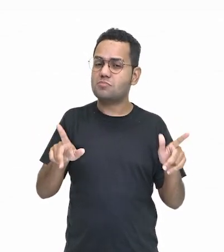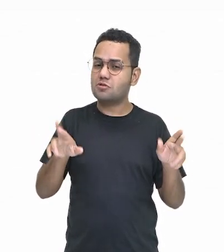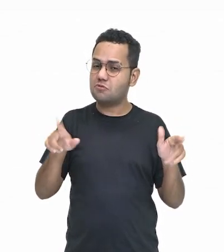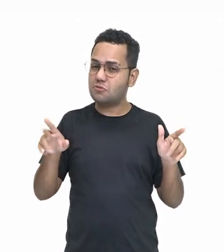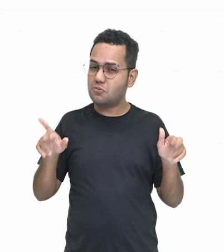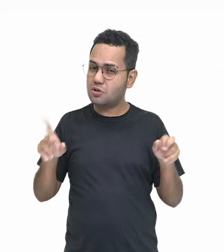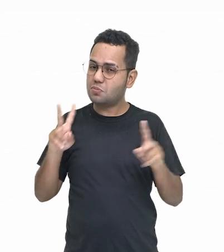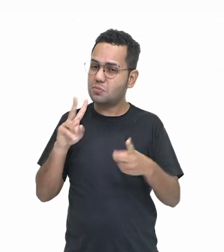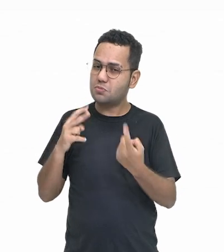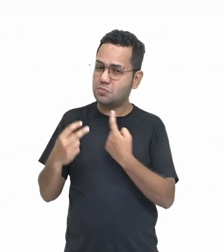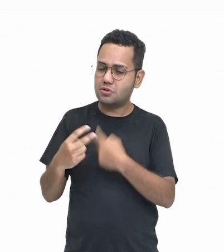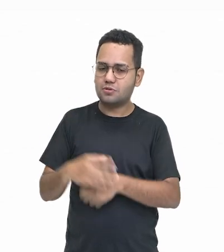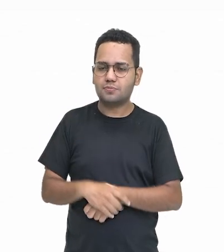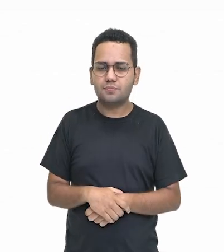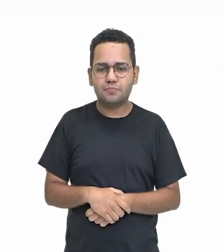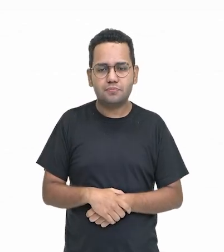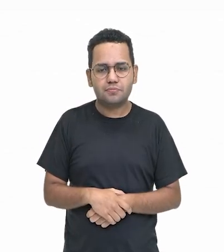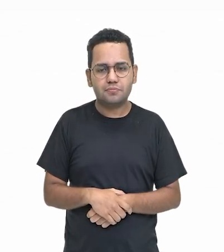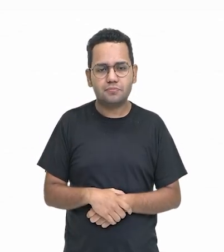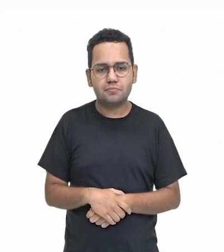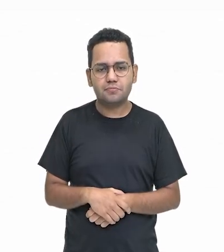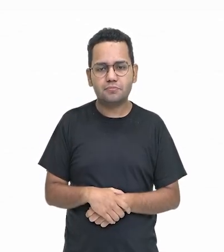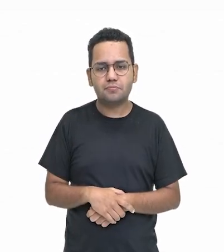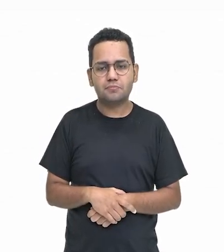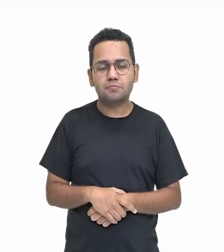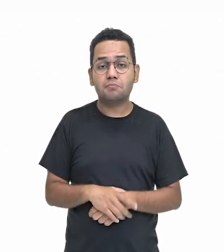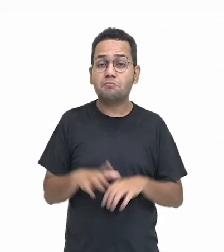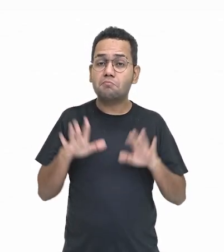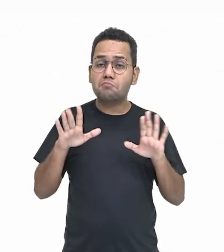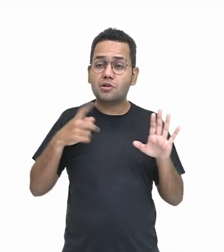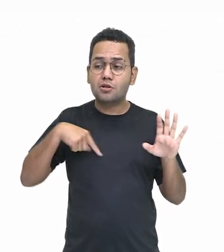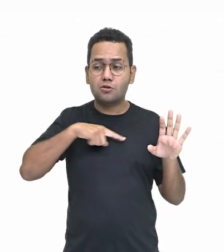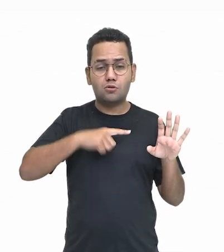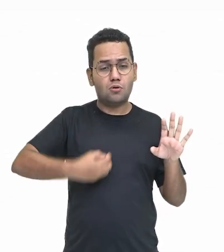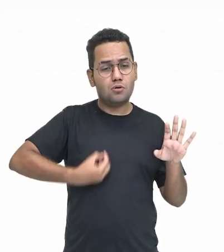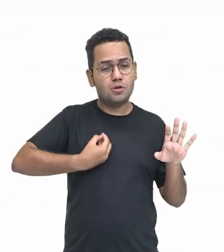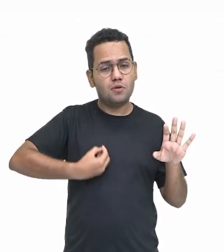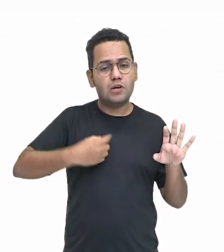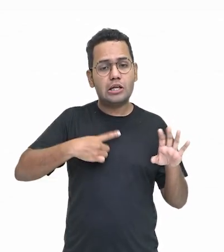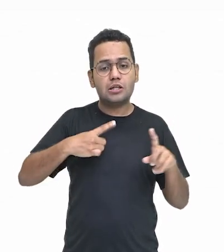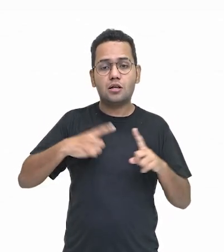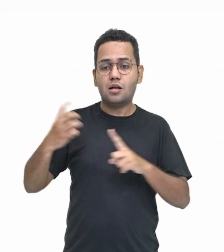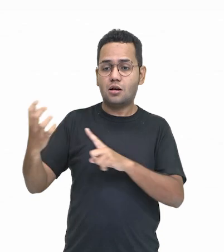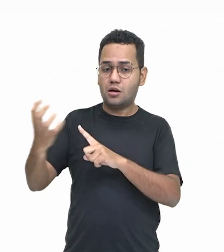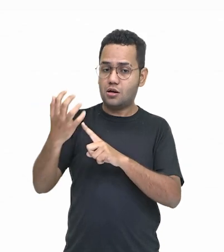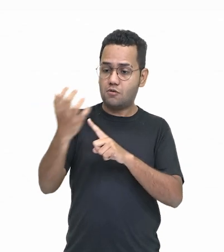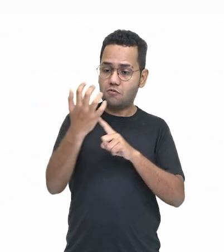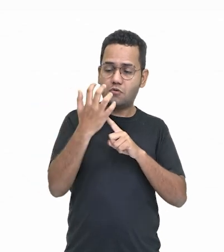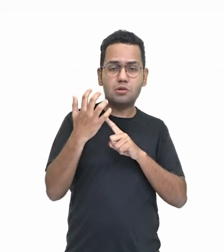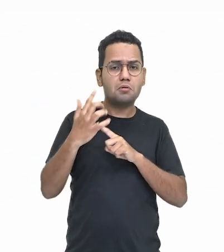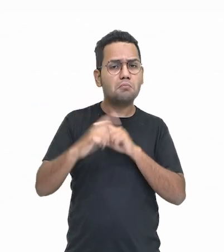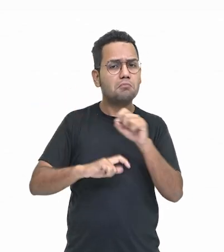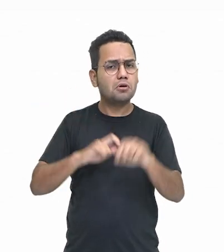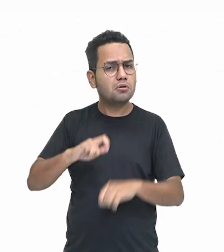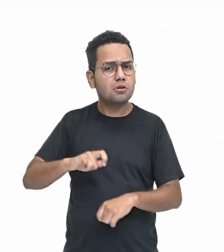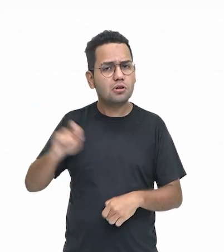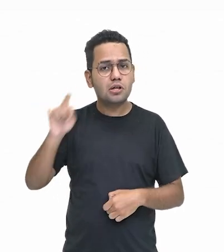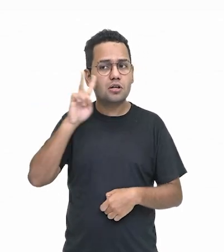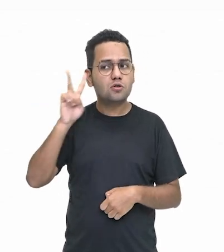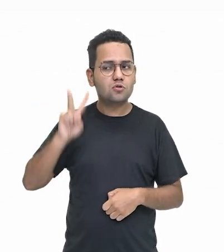de nossa vida são fortemente influenciados pelas forças históricas